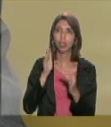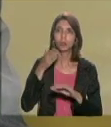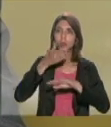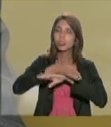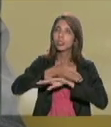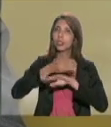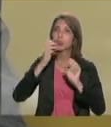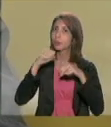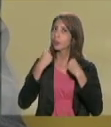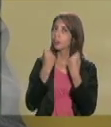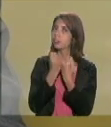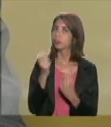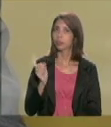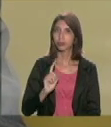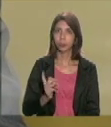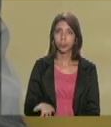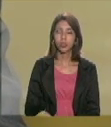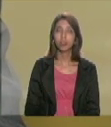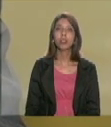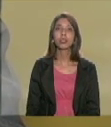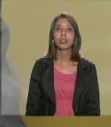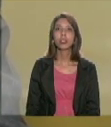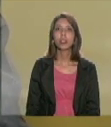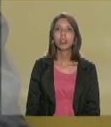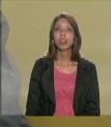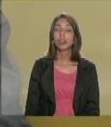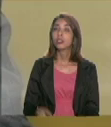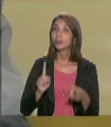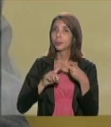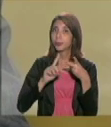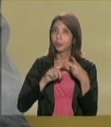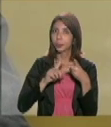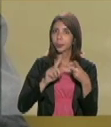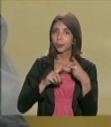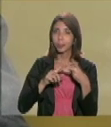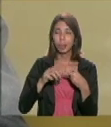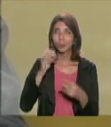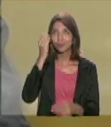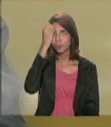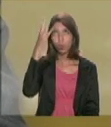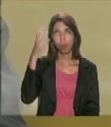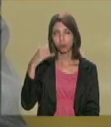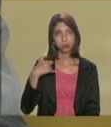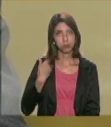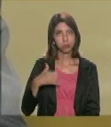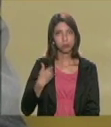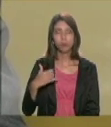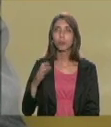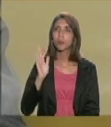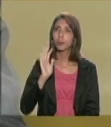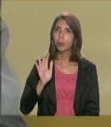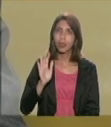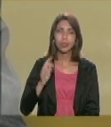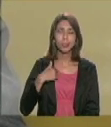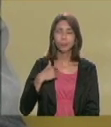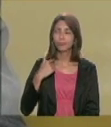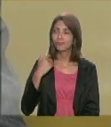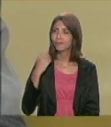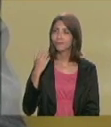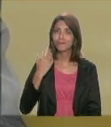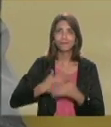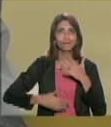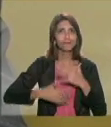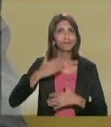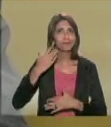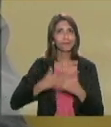que eu tive com o Maracanã. O segundo, eu não me lembro a idade, mas foi uma grande